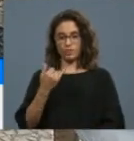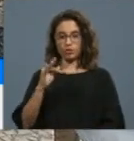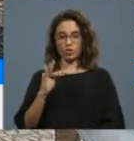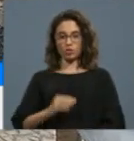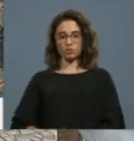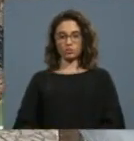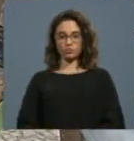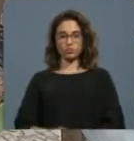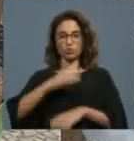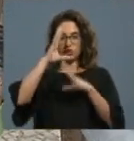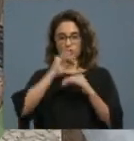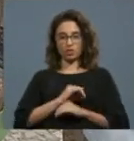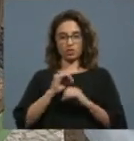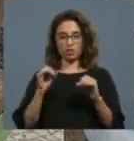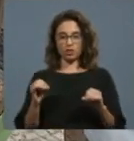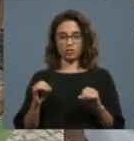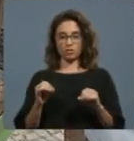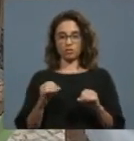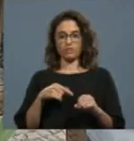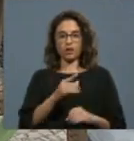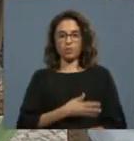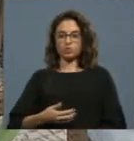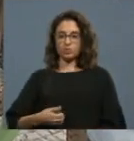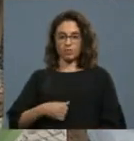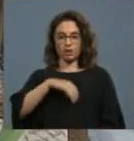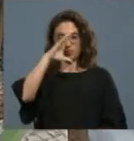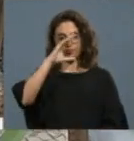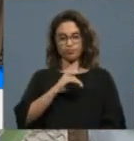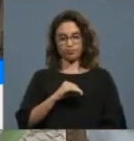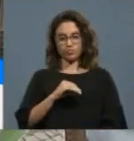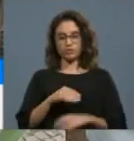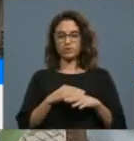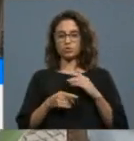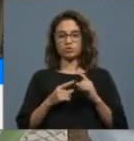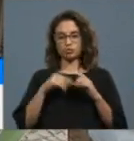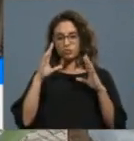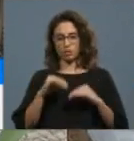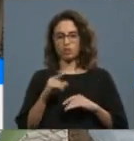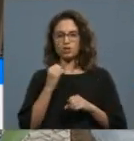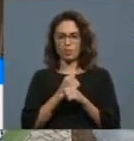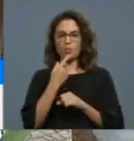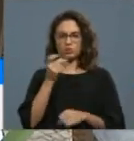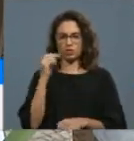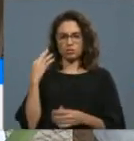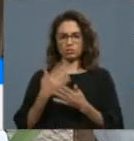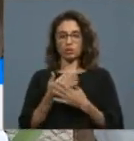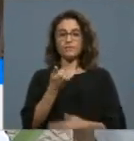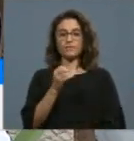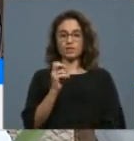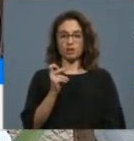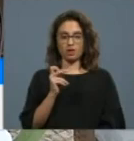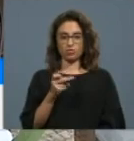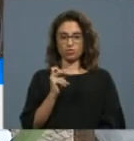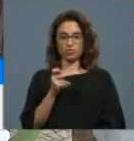nada. Não sei. Se vamos para o desemprego, se o que é que vamos fazer. Já trabalhar há muitos anos aqui? Há 20